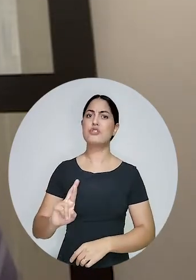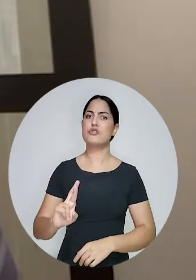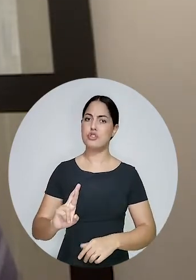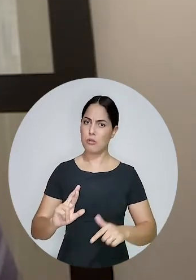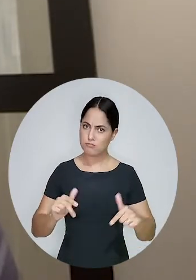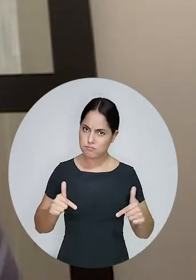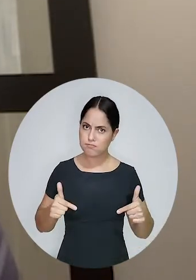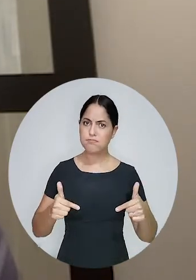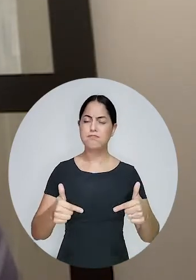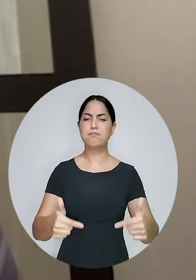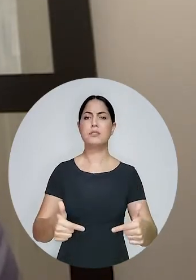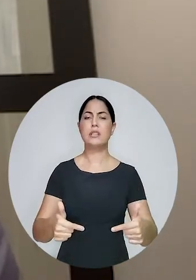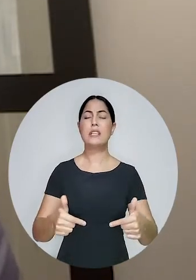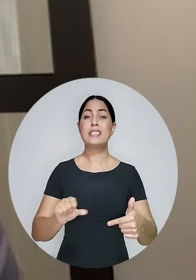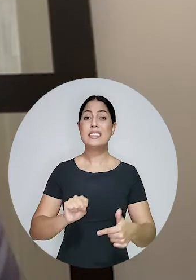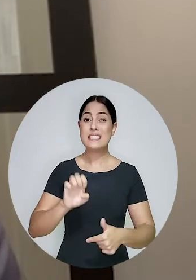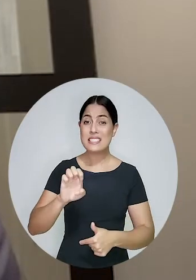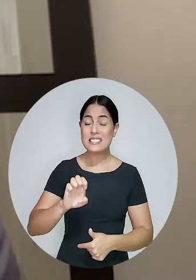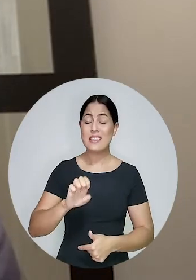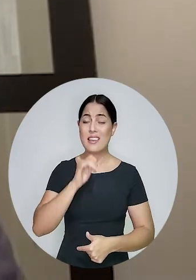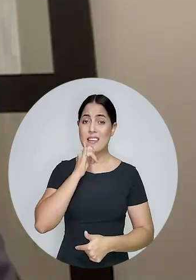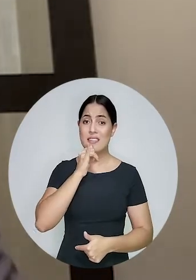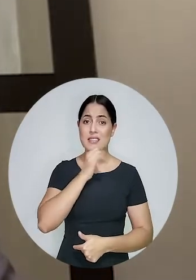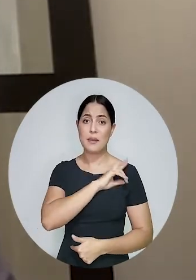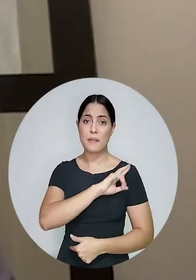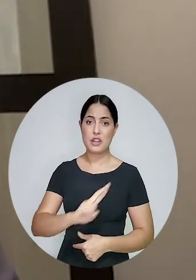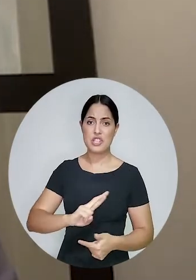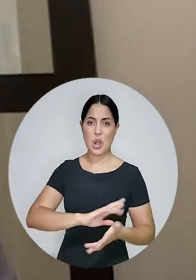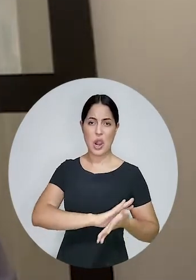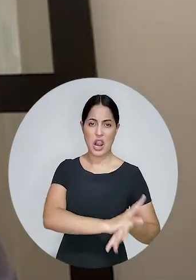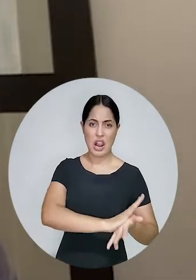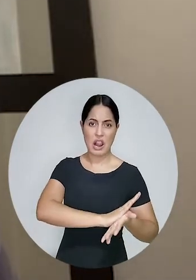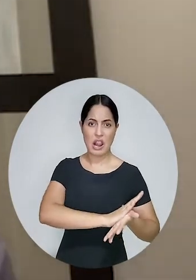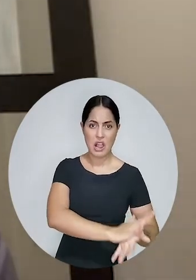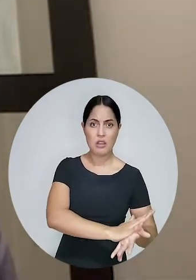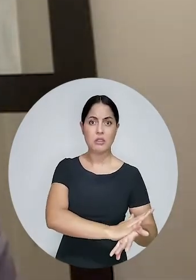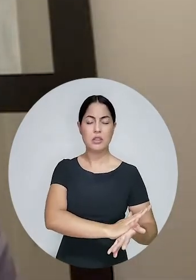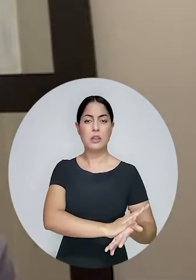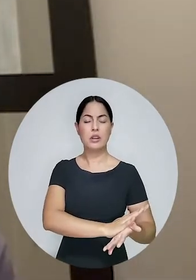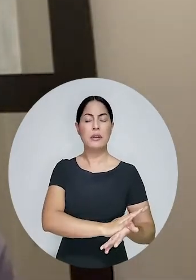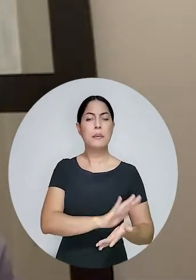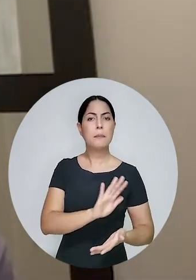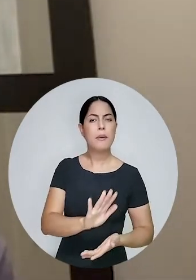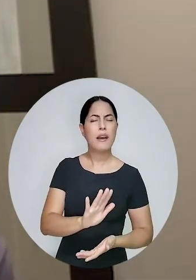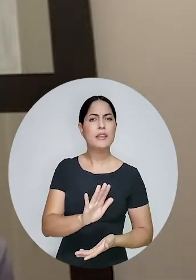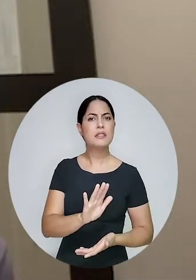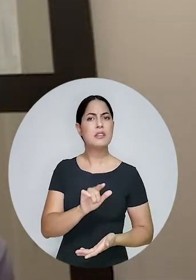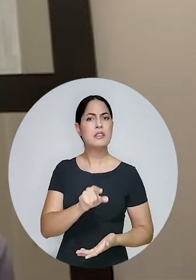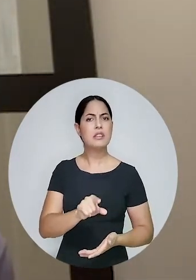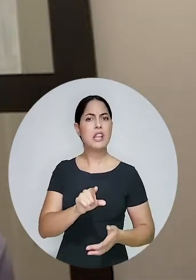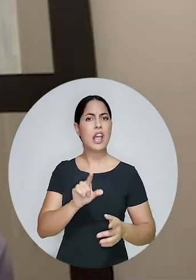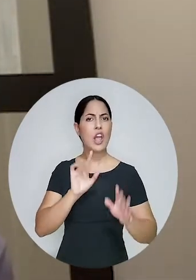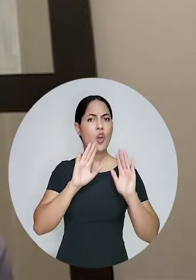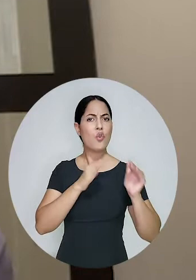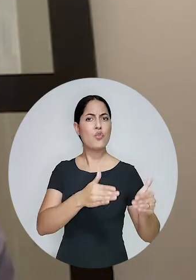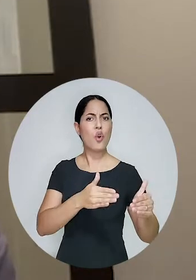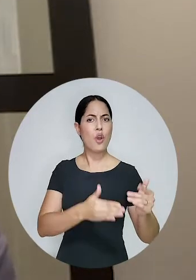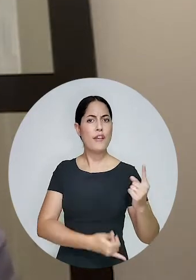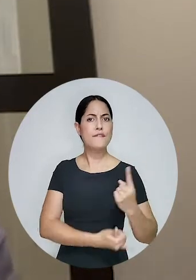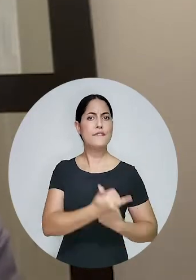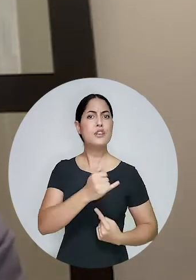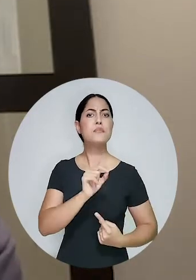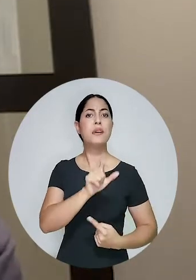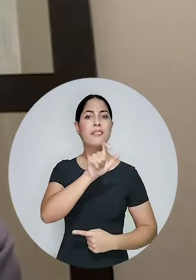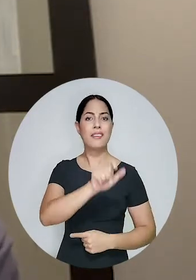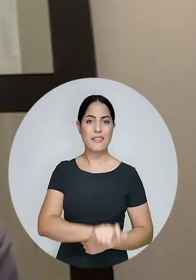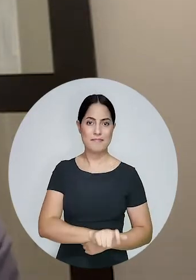clara que essa discriminação, nos casos de liberdade religiosa, ela tem um foco e ela